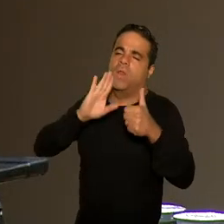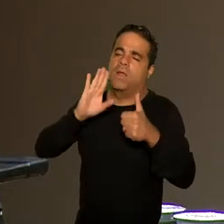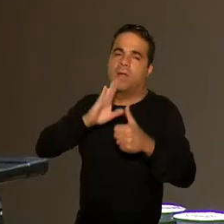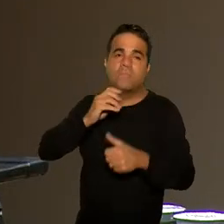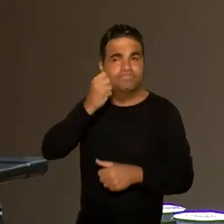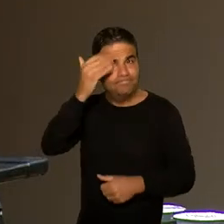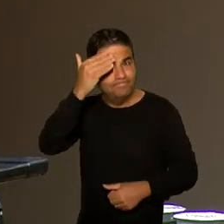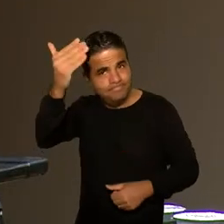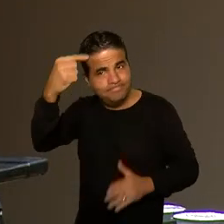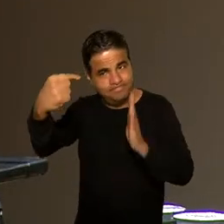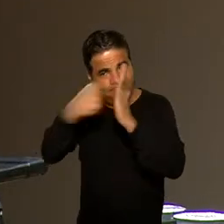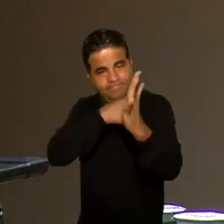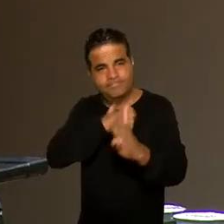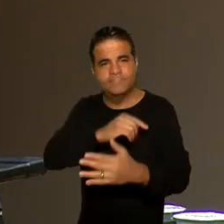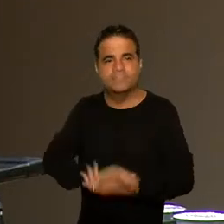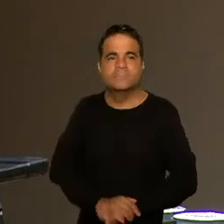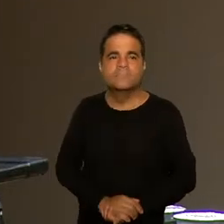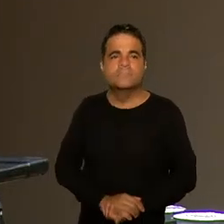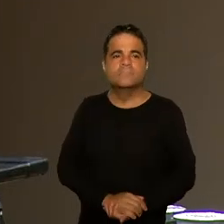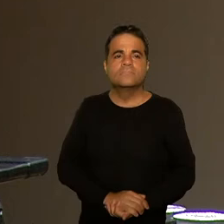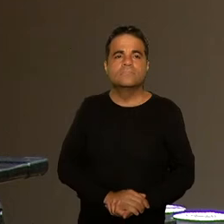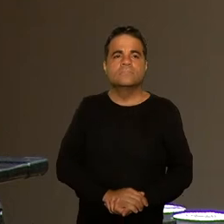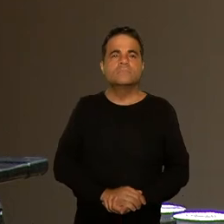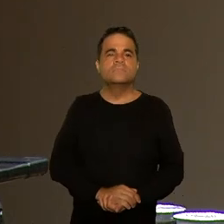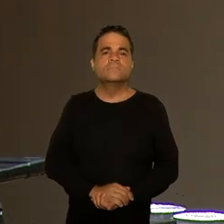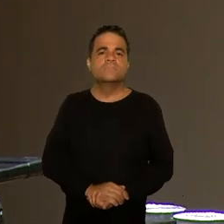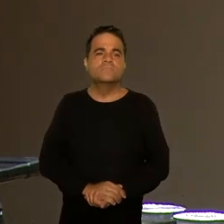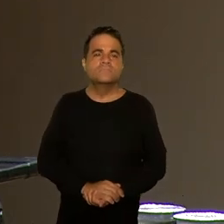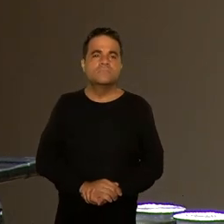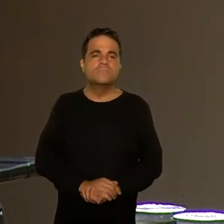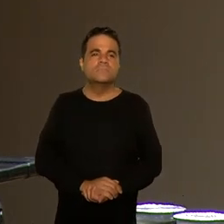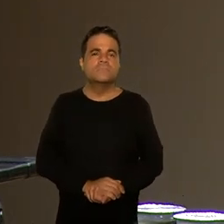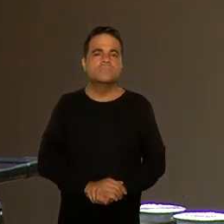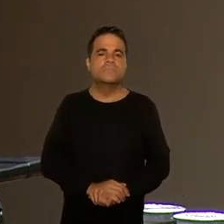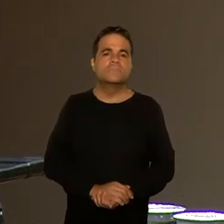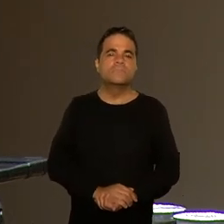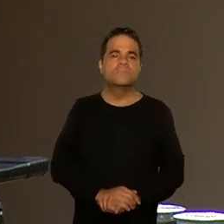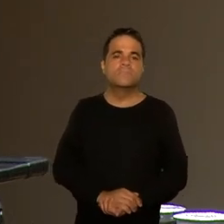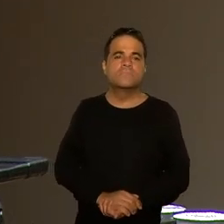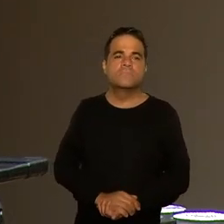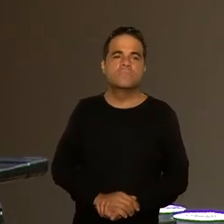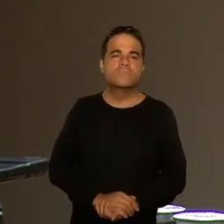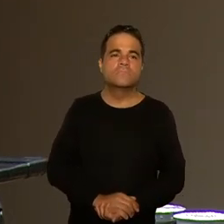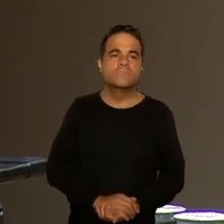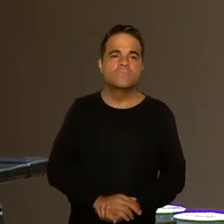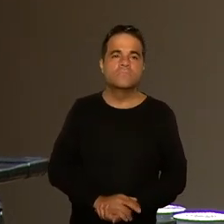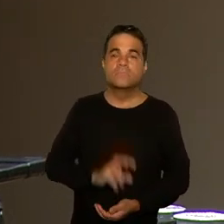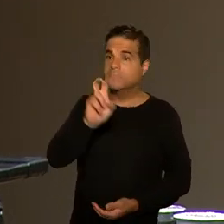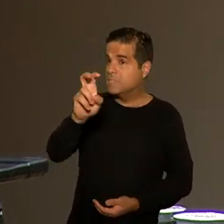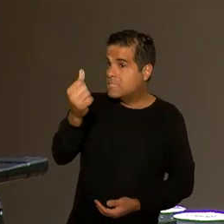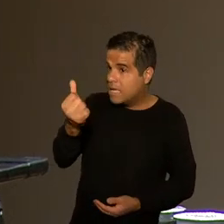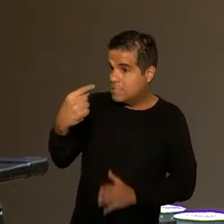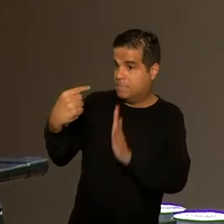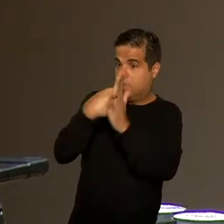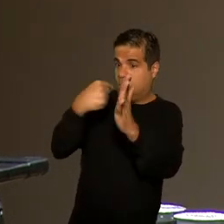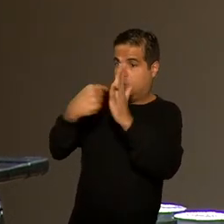Obrigada viu ah o micros temos uma duas três quatro cinco perguntas